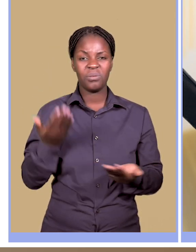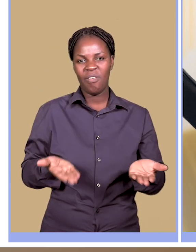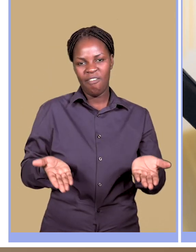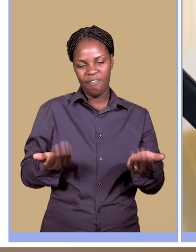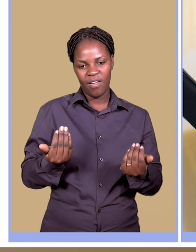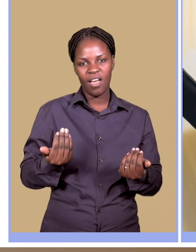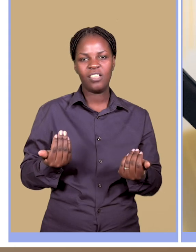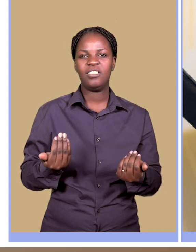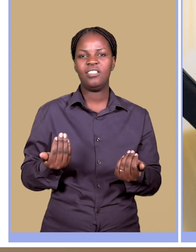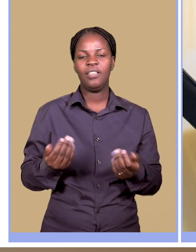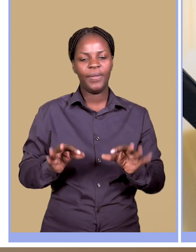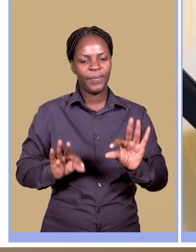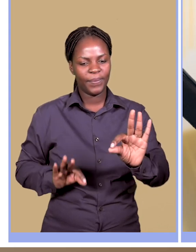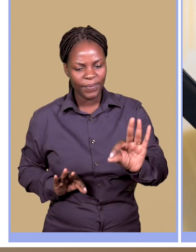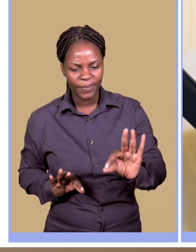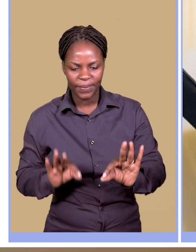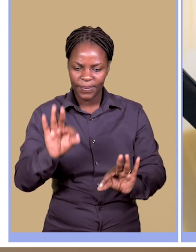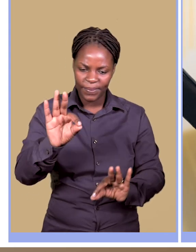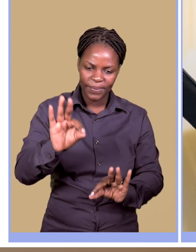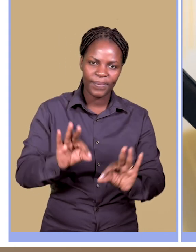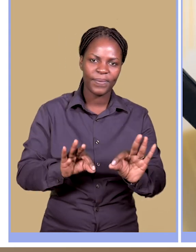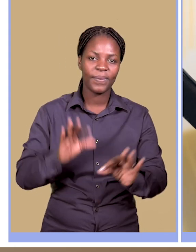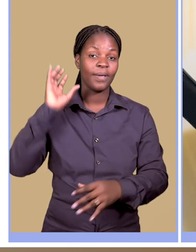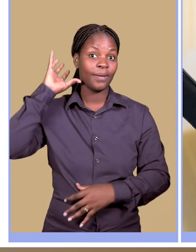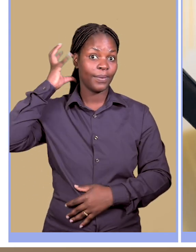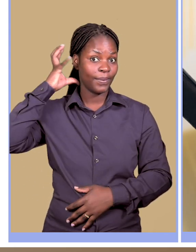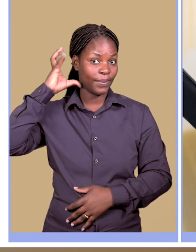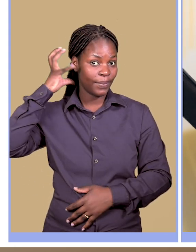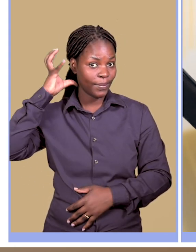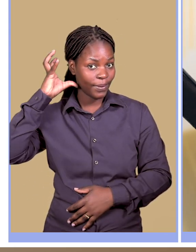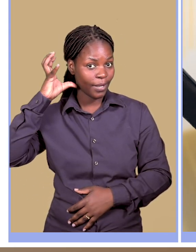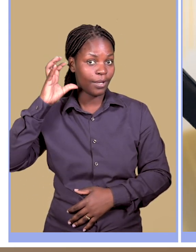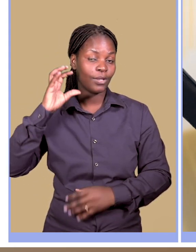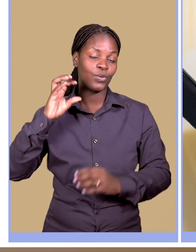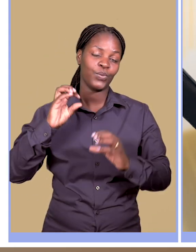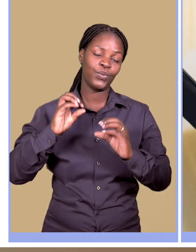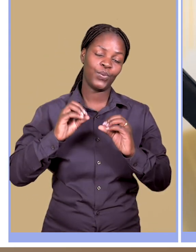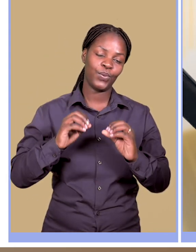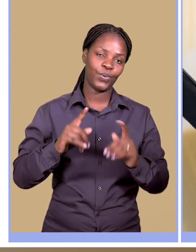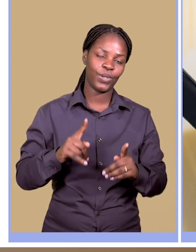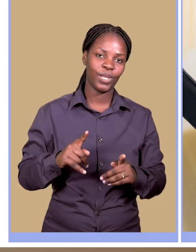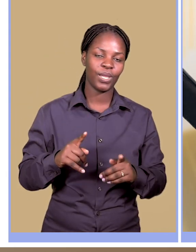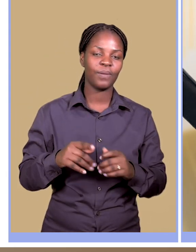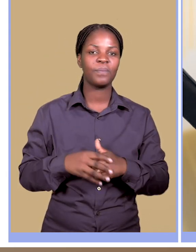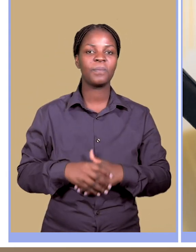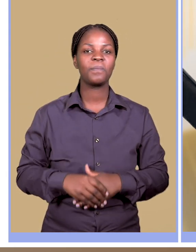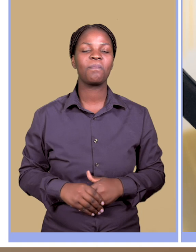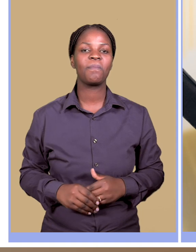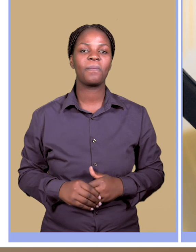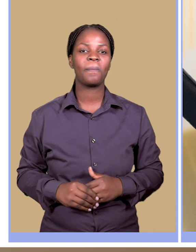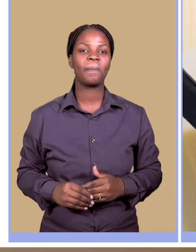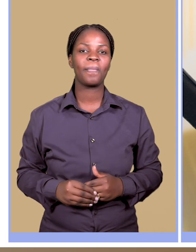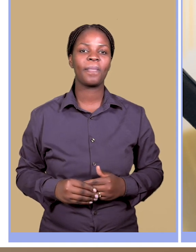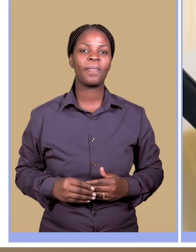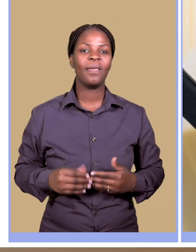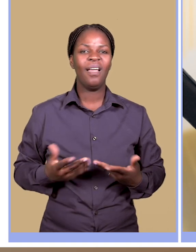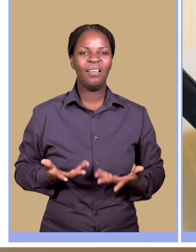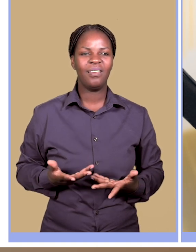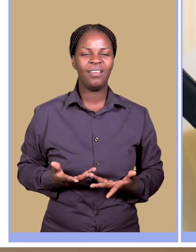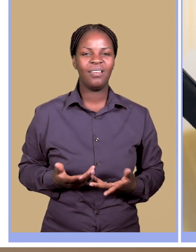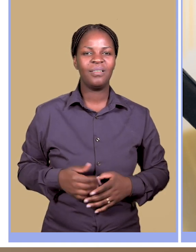mais fácil de manejar, são mais leves e tem aquela componente das baterias